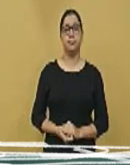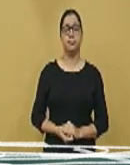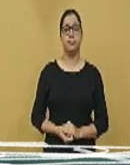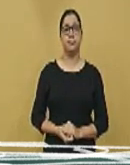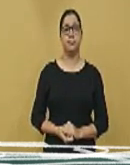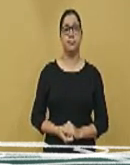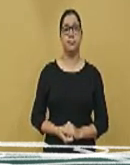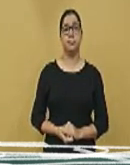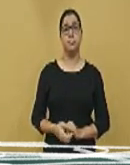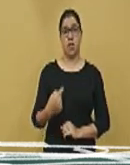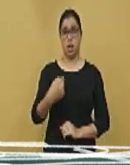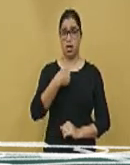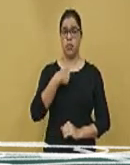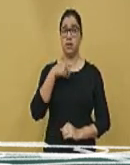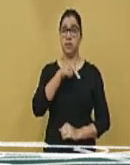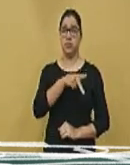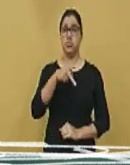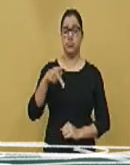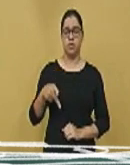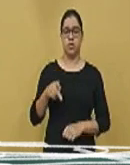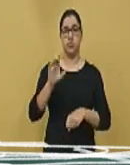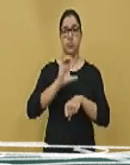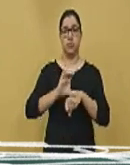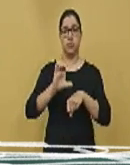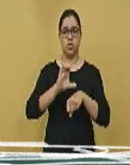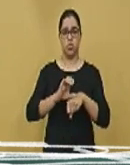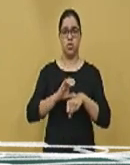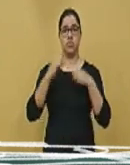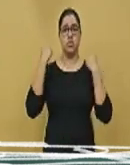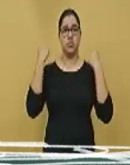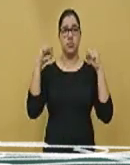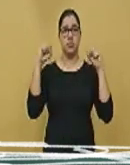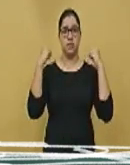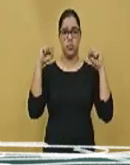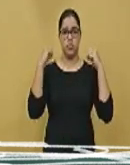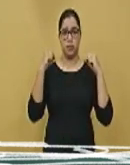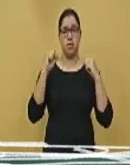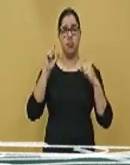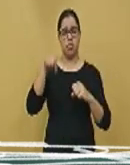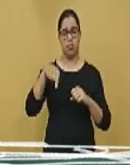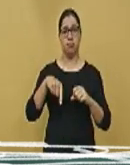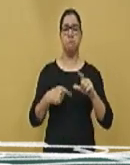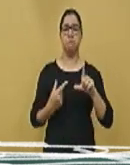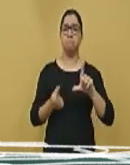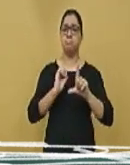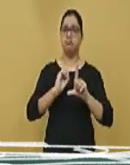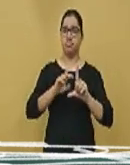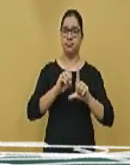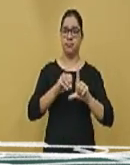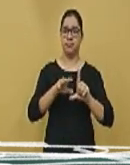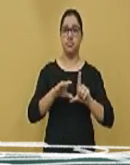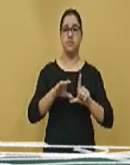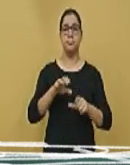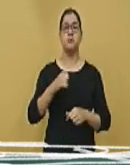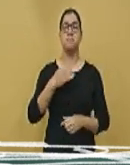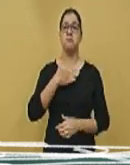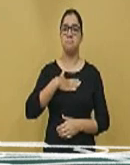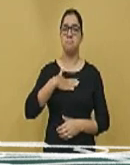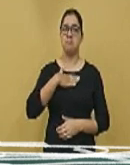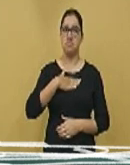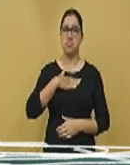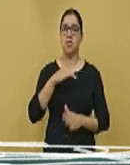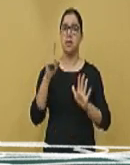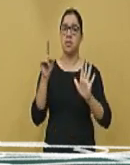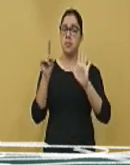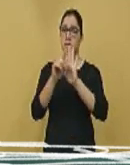eu, como docente do curso de Educação Física, uma licenciatura, gostei muito da pergunta